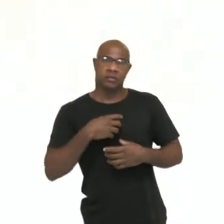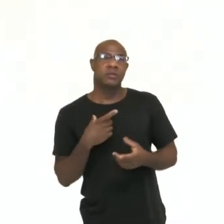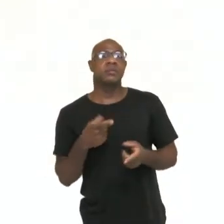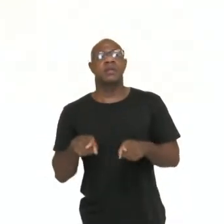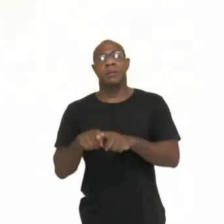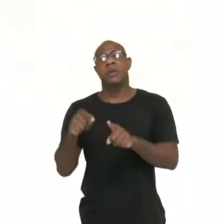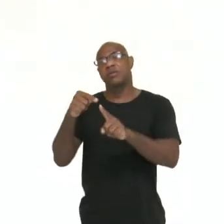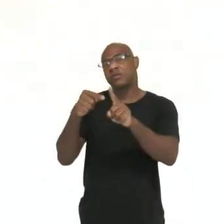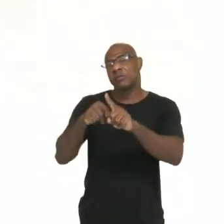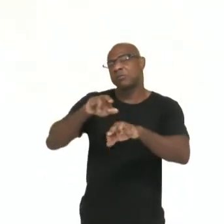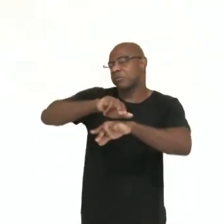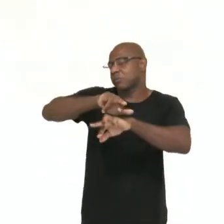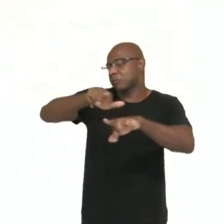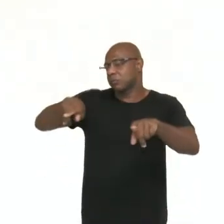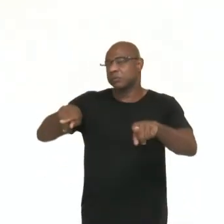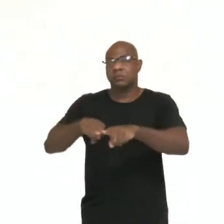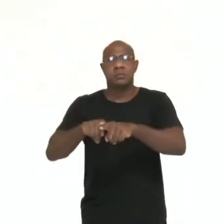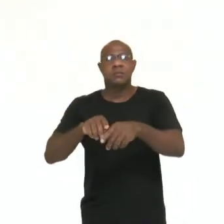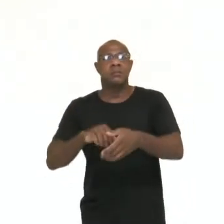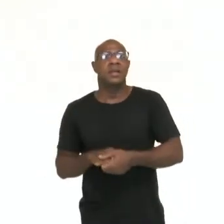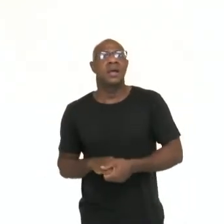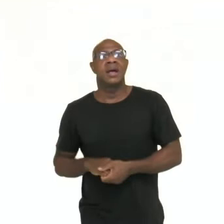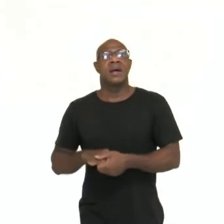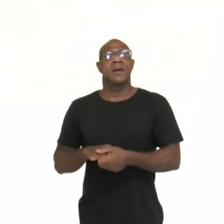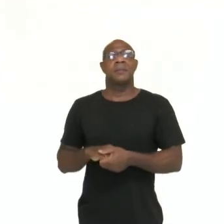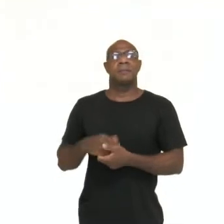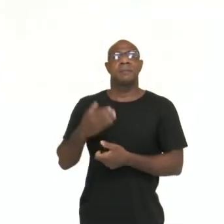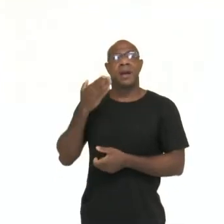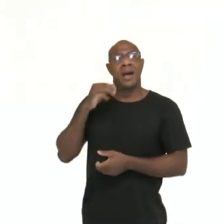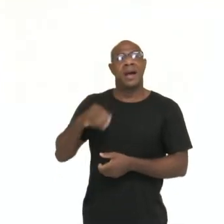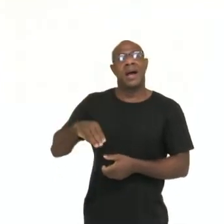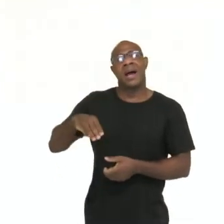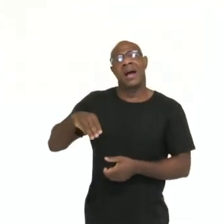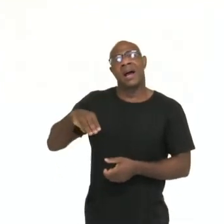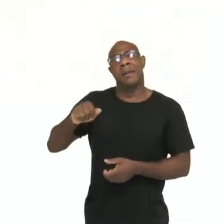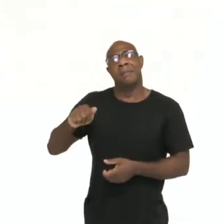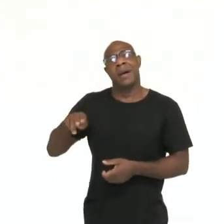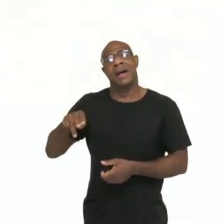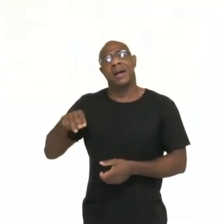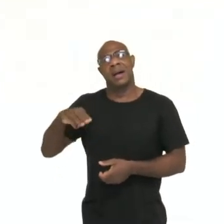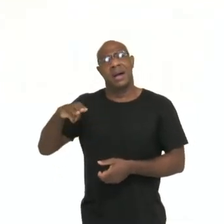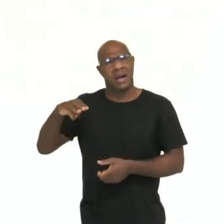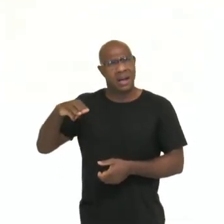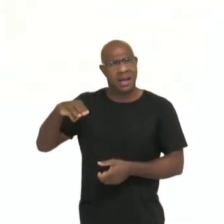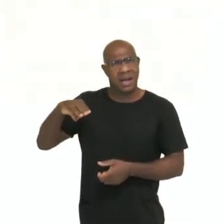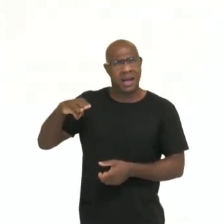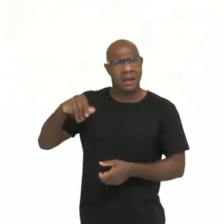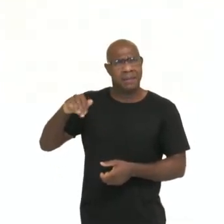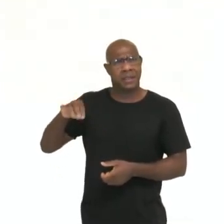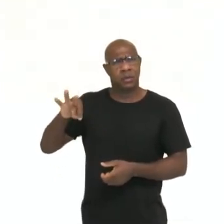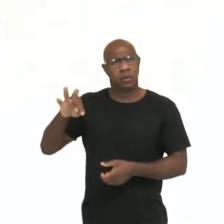a pantomima a mais conhecida, na qual os artistas usam a cara, né, aquela cara